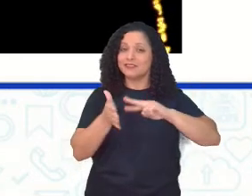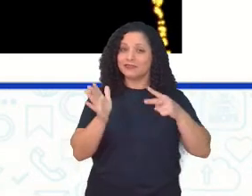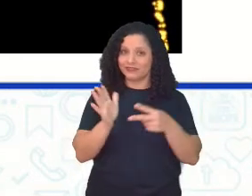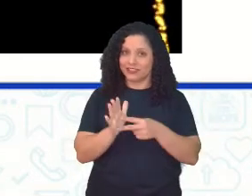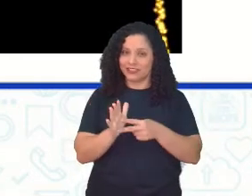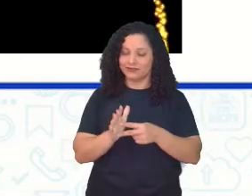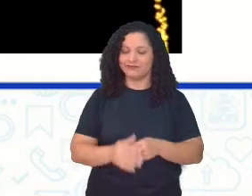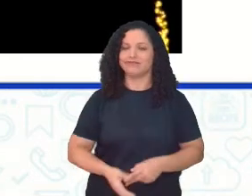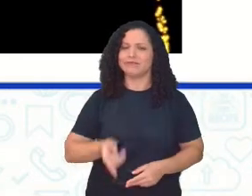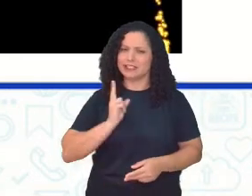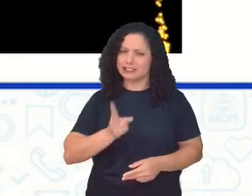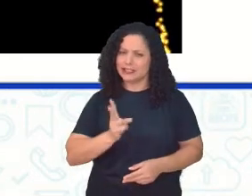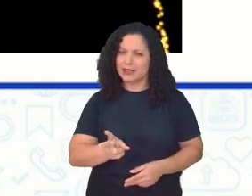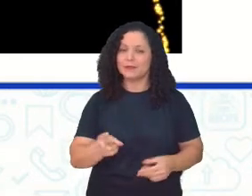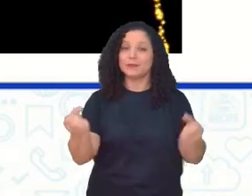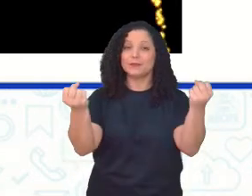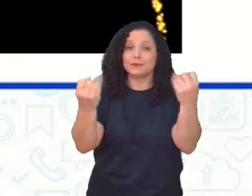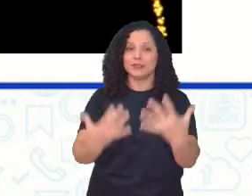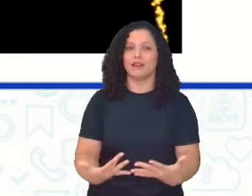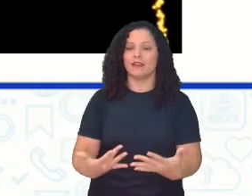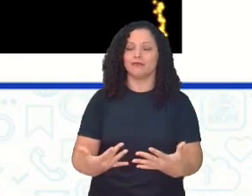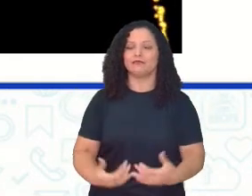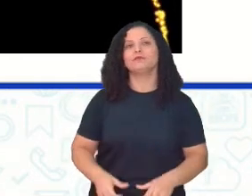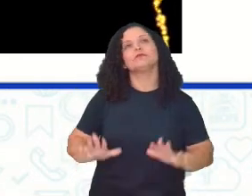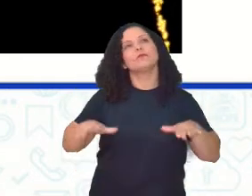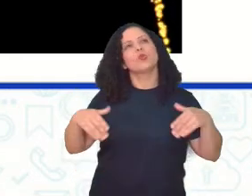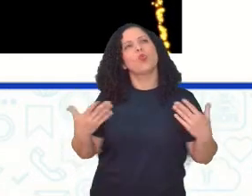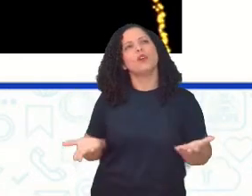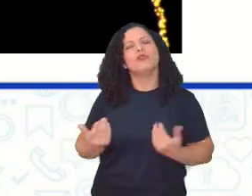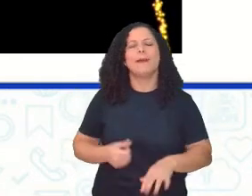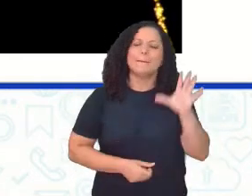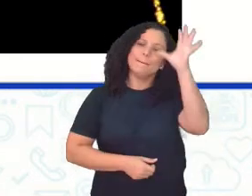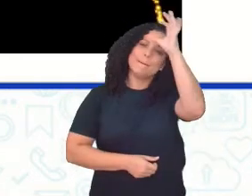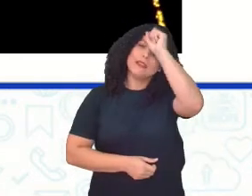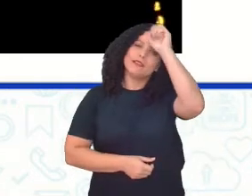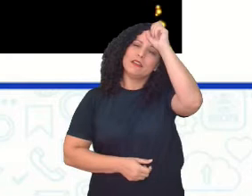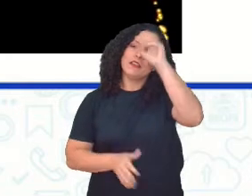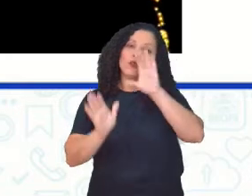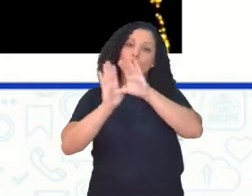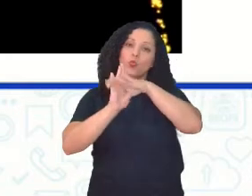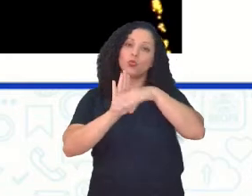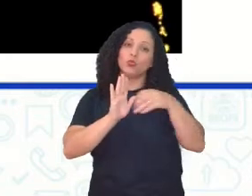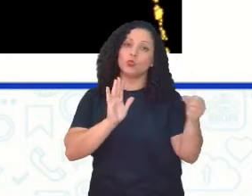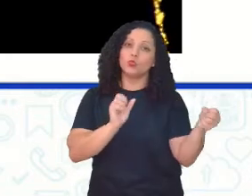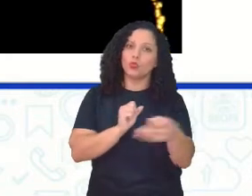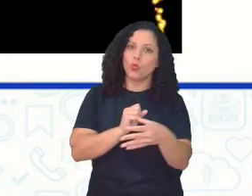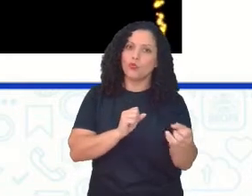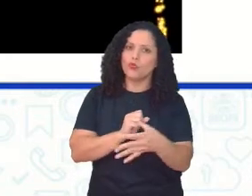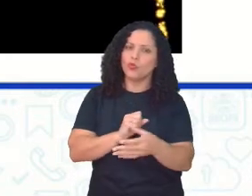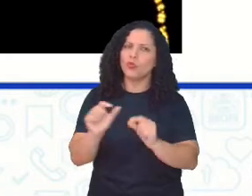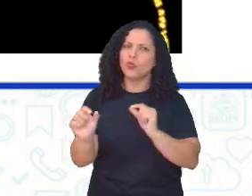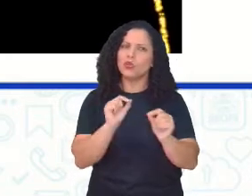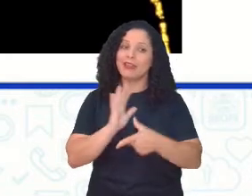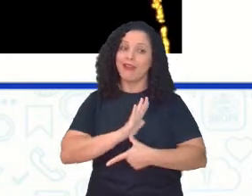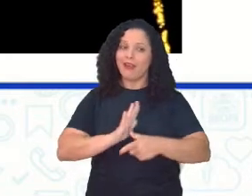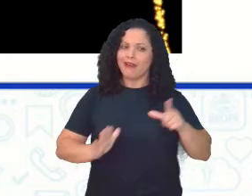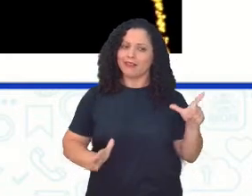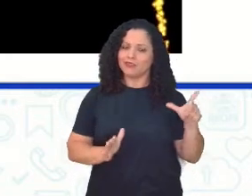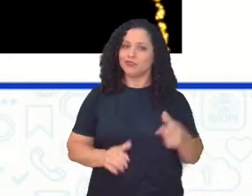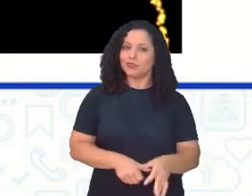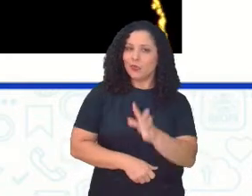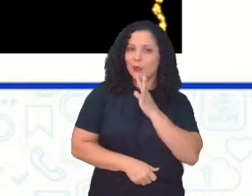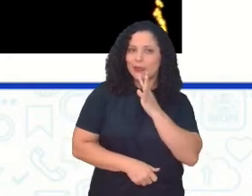eu sempre digo isso, nossa, eu falo isso o tempo inteiro. Quando a gente vai aprender um conceito novo, ajuda muito a gente saber o que as